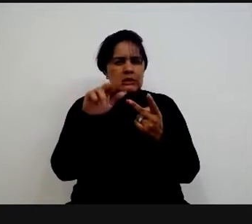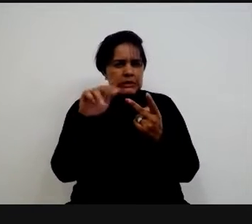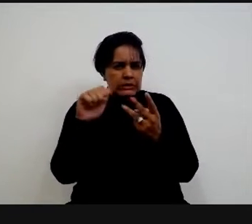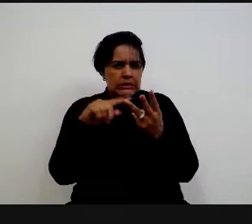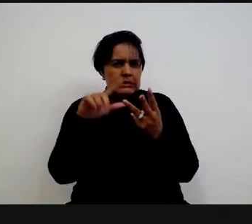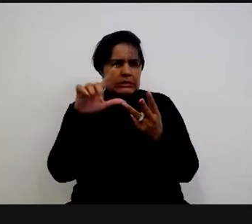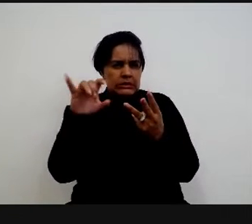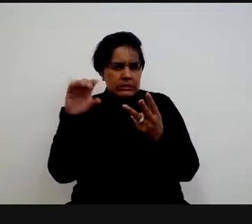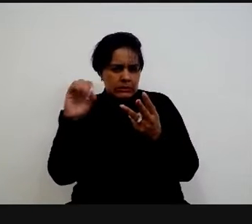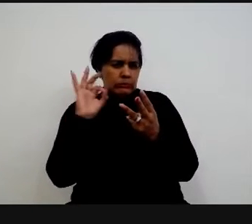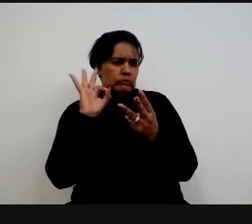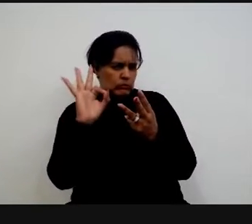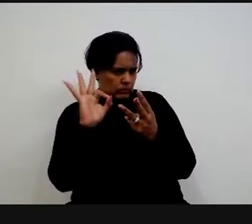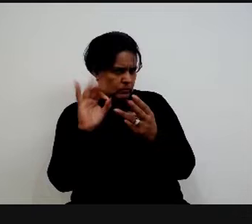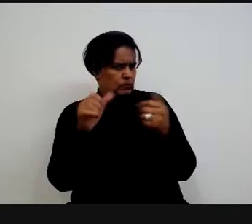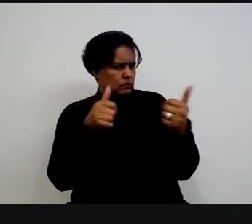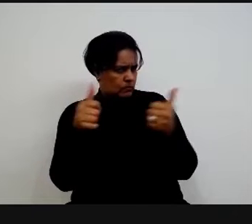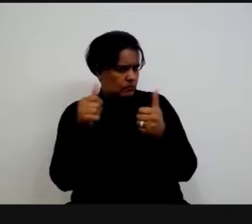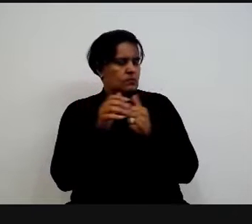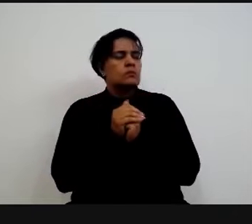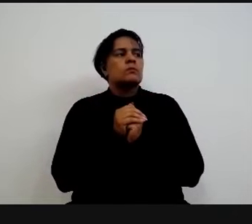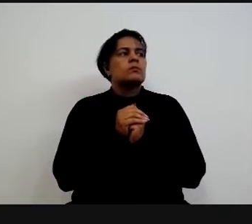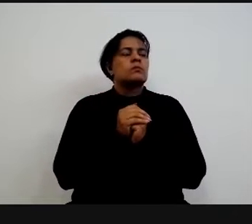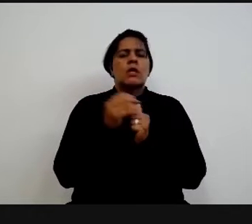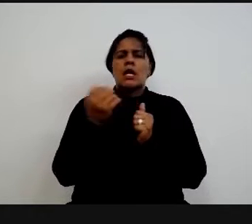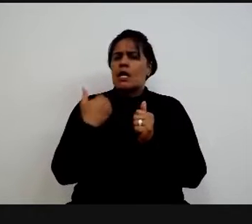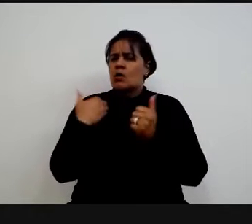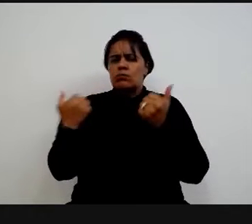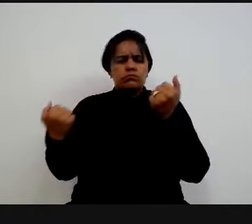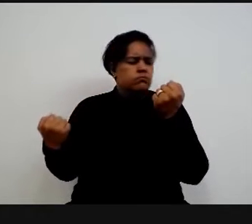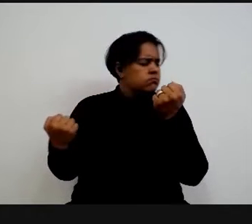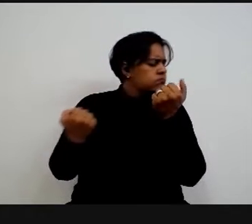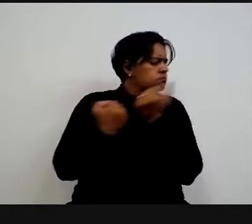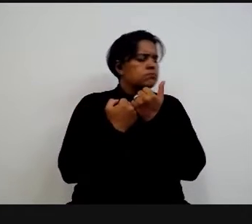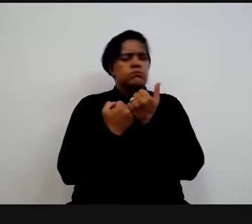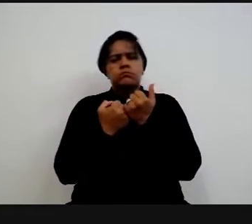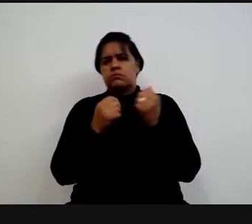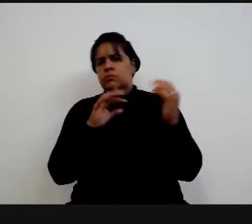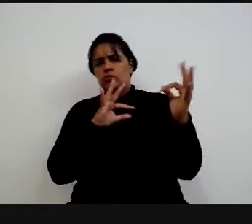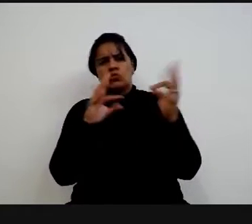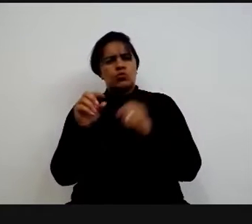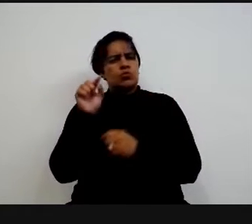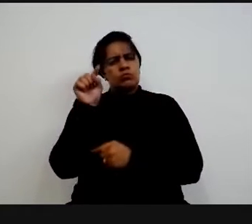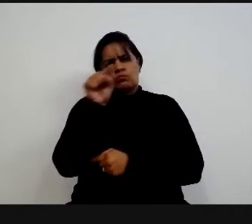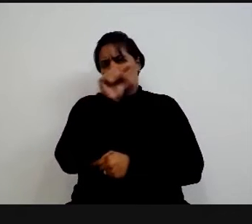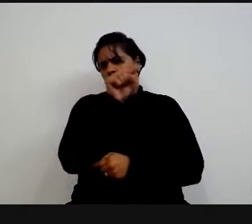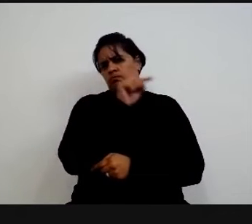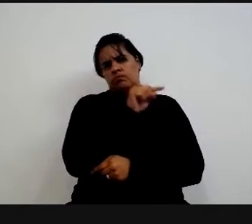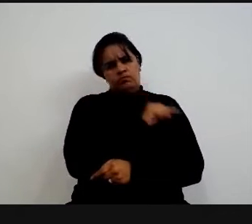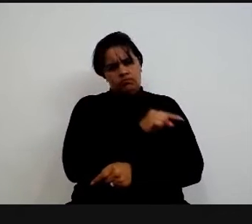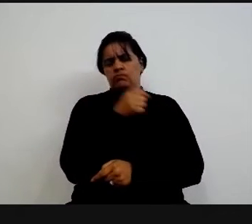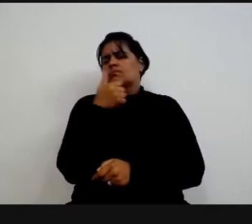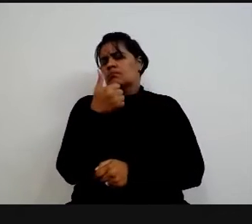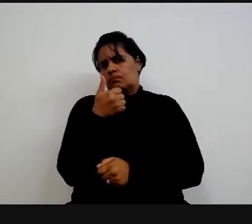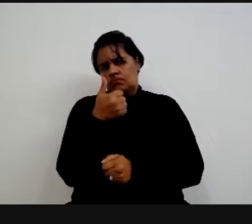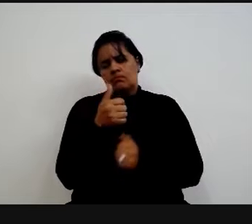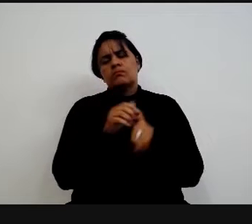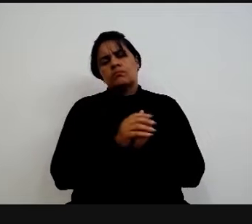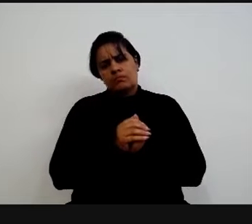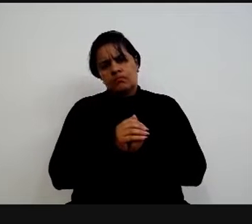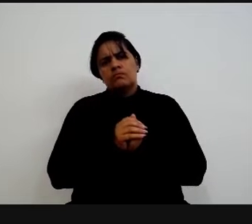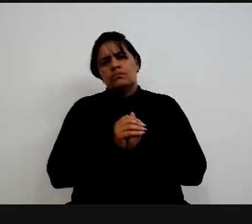o Léo e o Nelson, e eu comungo perfeitamente com as ideias que foram expostas por